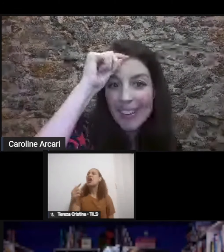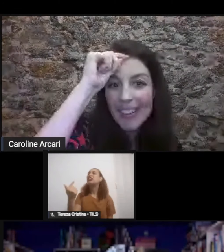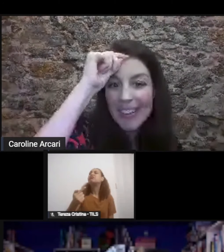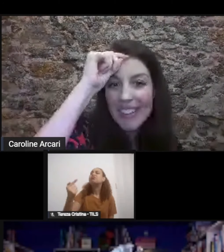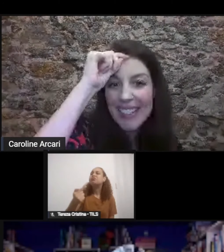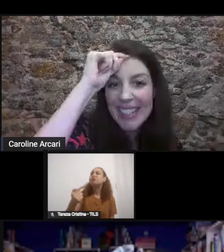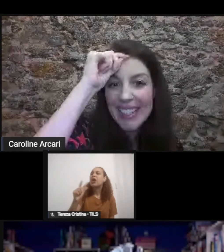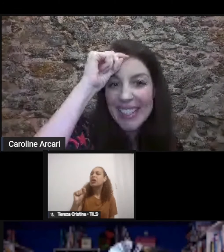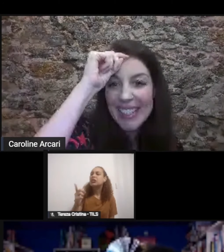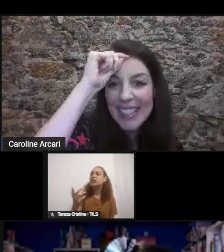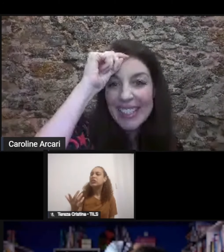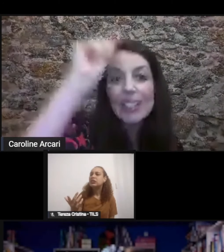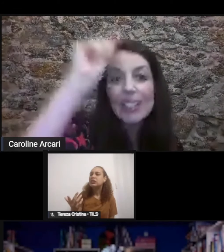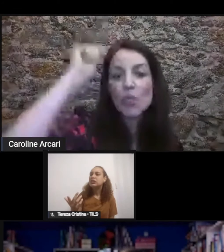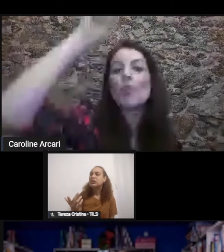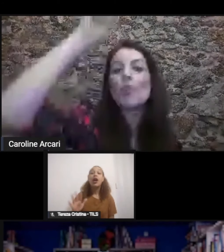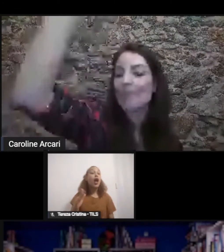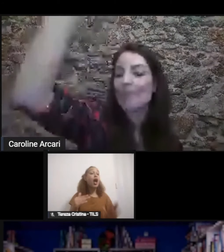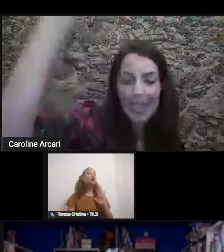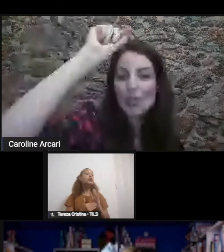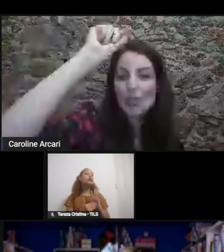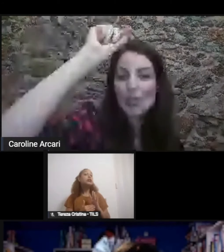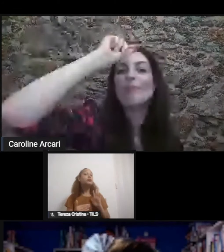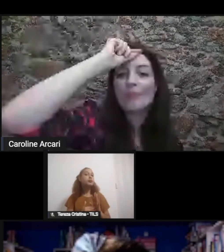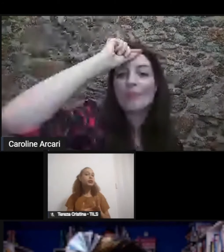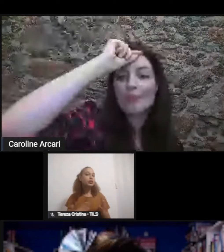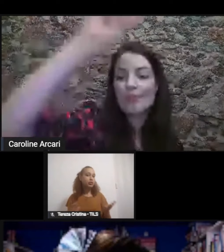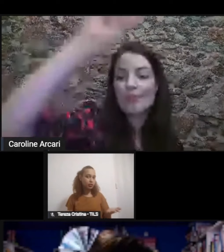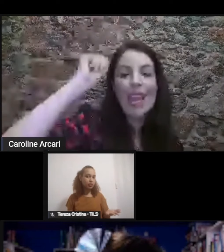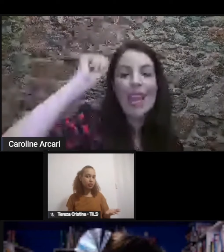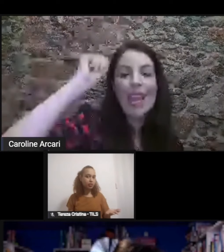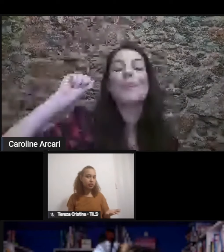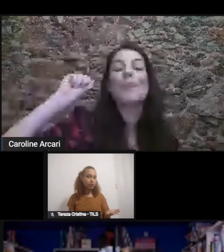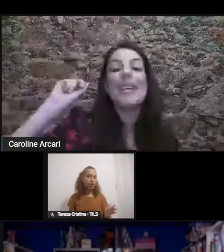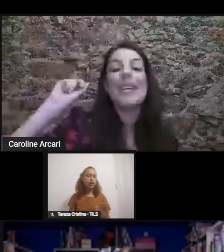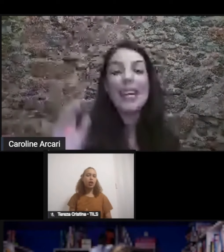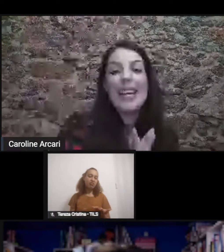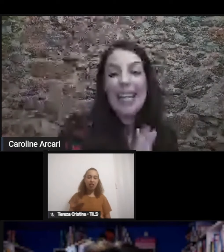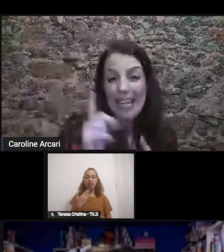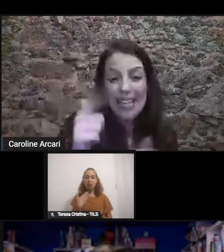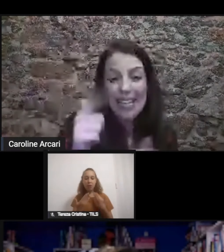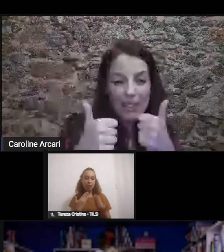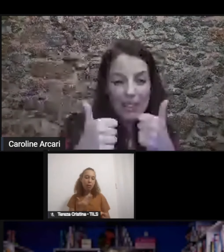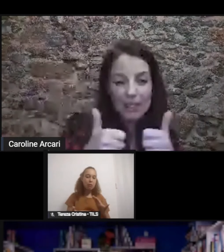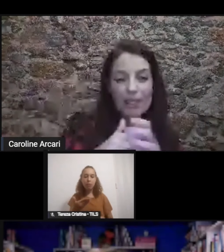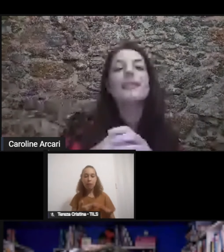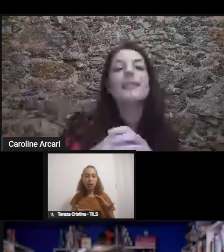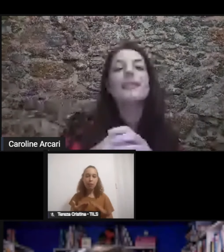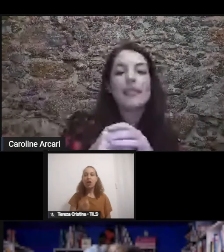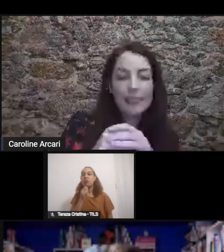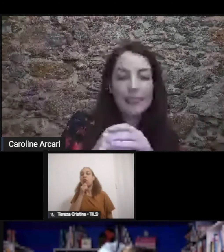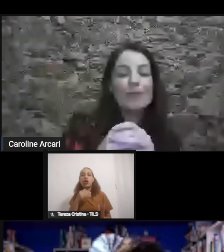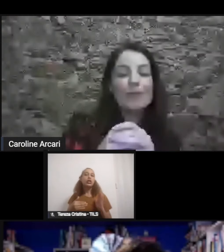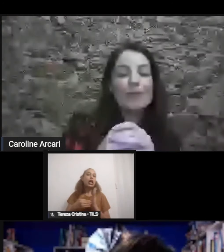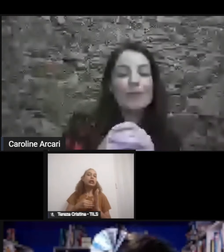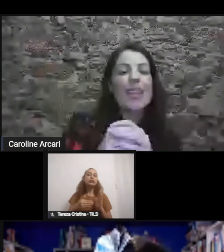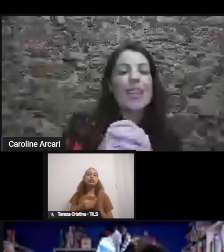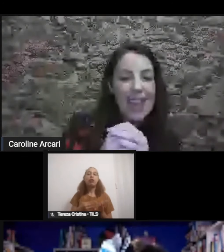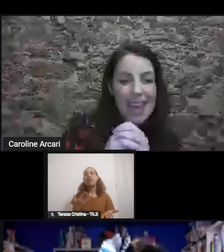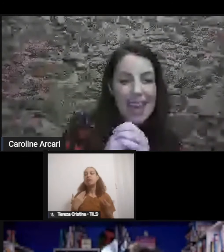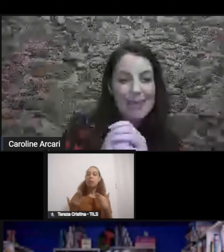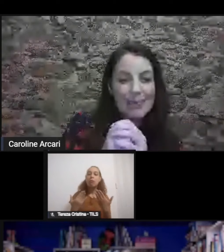De que não dá limite, se você... Né? Ah, mas daí você vai só na base da conversa, essa coisa de disciplina positiva, você não vai dar limite, vai ficar conversando